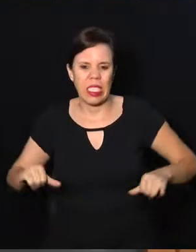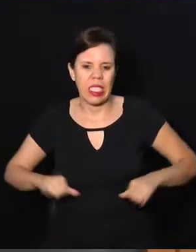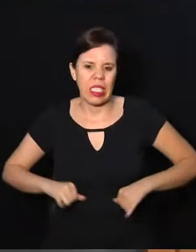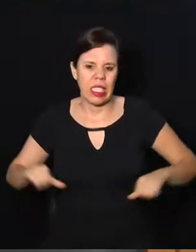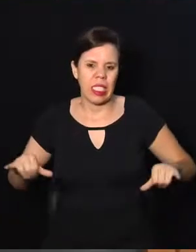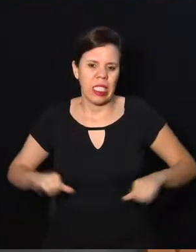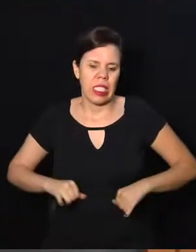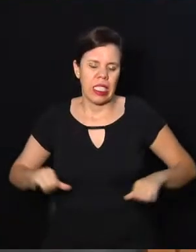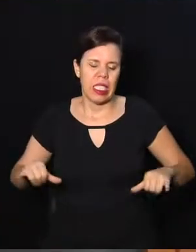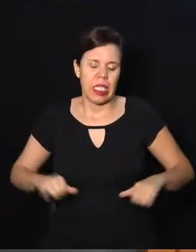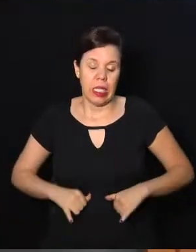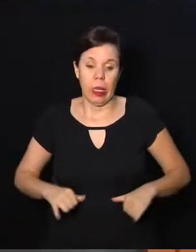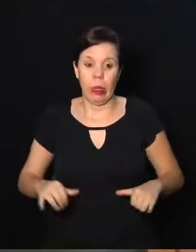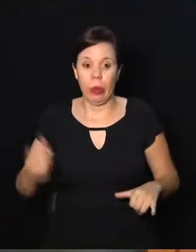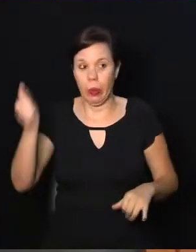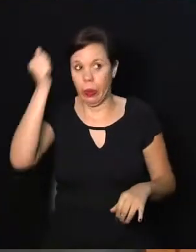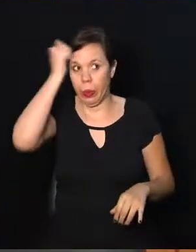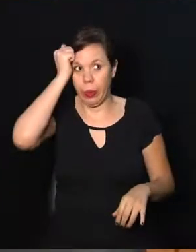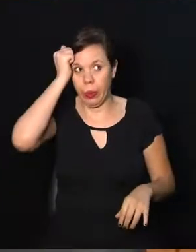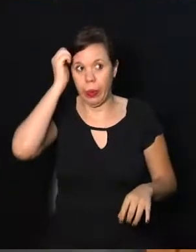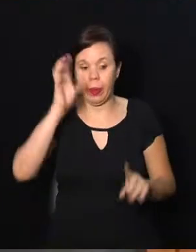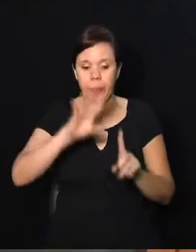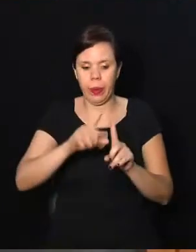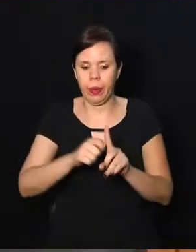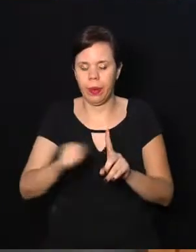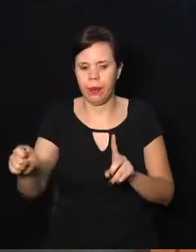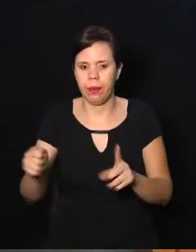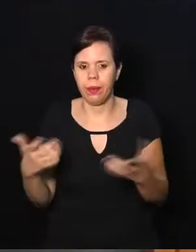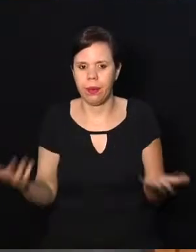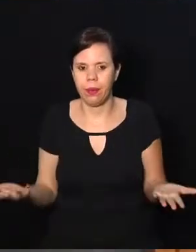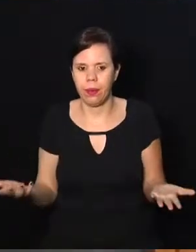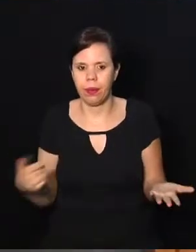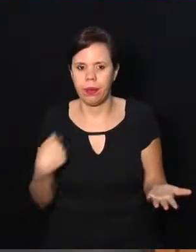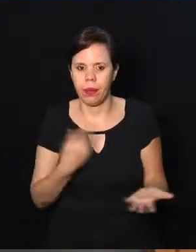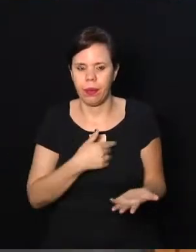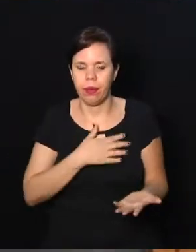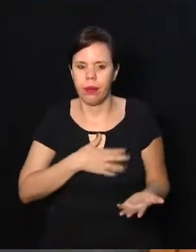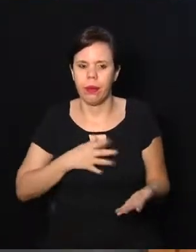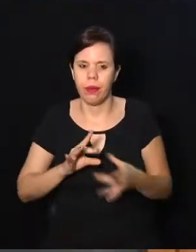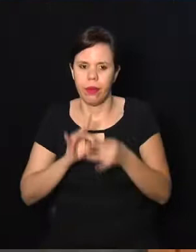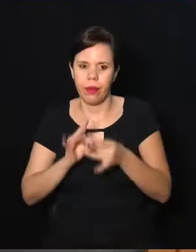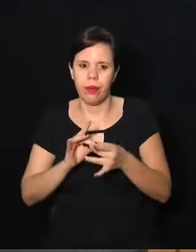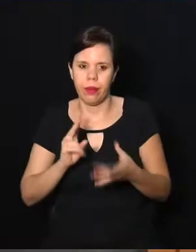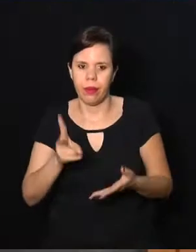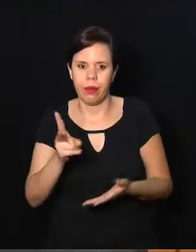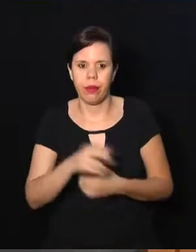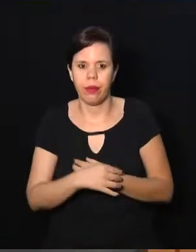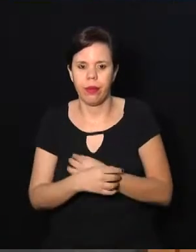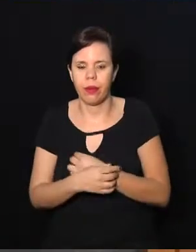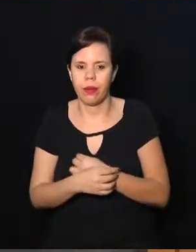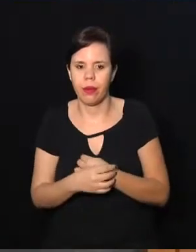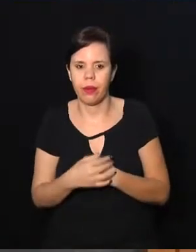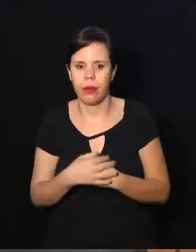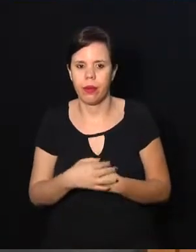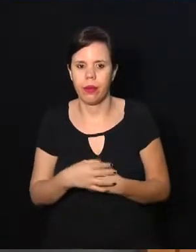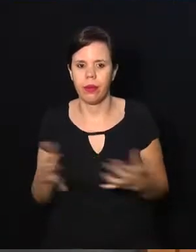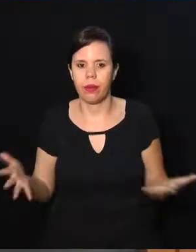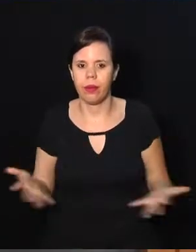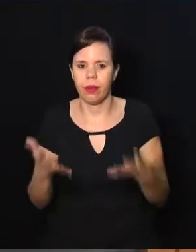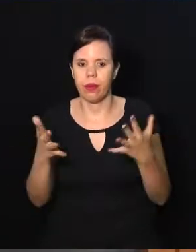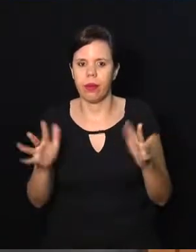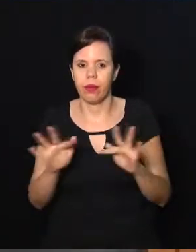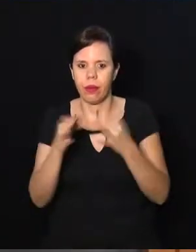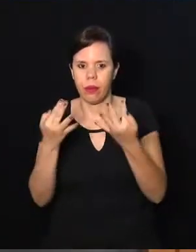desse aborto. Então eu gostaria que nós se uníssemos cada vez mais em prol da